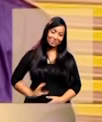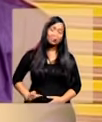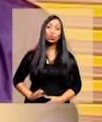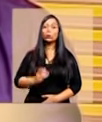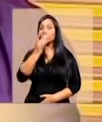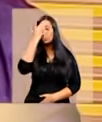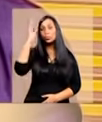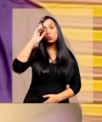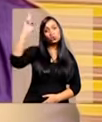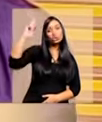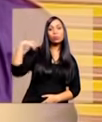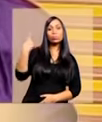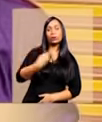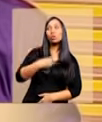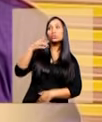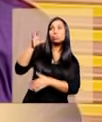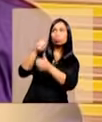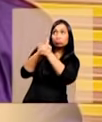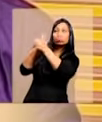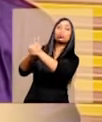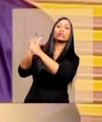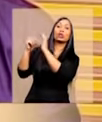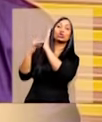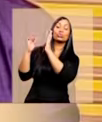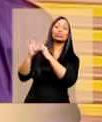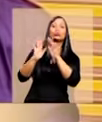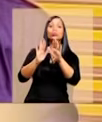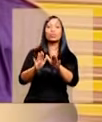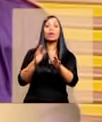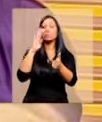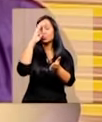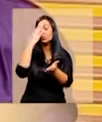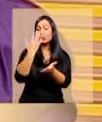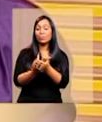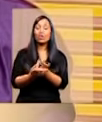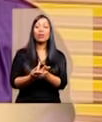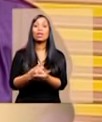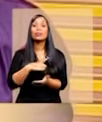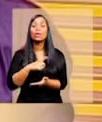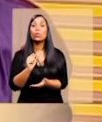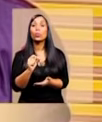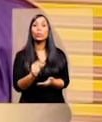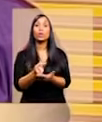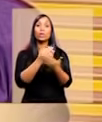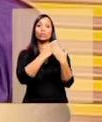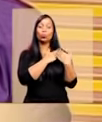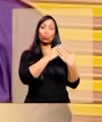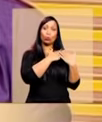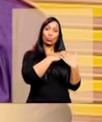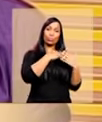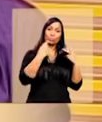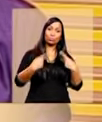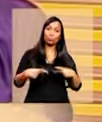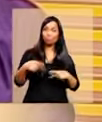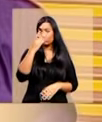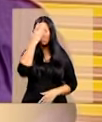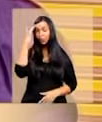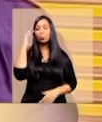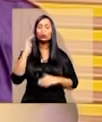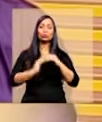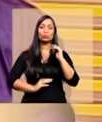nós temos o mestre a quem seguir, que é Jesus Cristo, mas só que essa fé envolve um compromisso pessoal